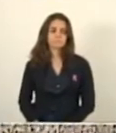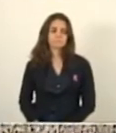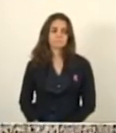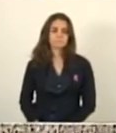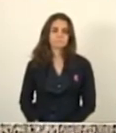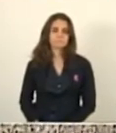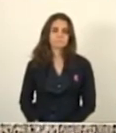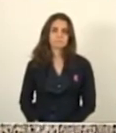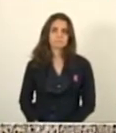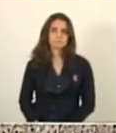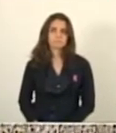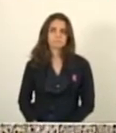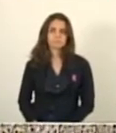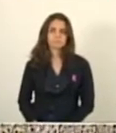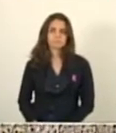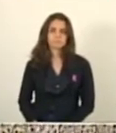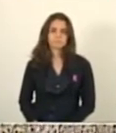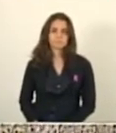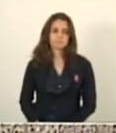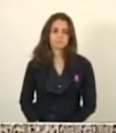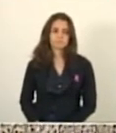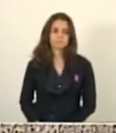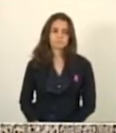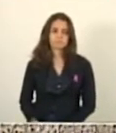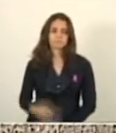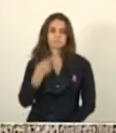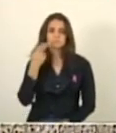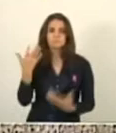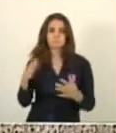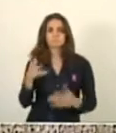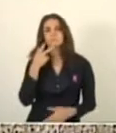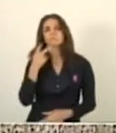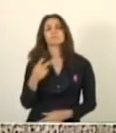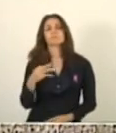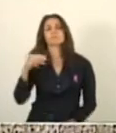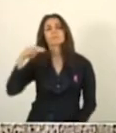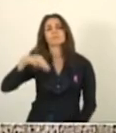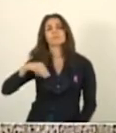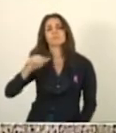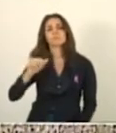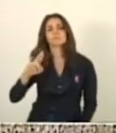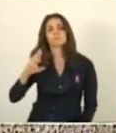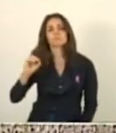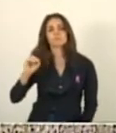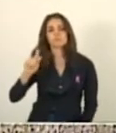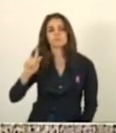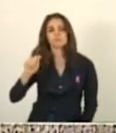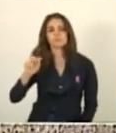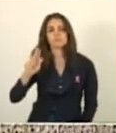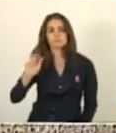Eu declino. Deputado Marcos Madureira declina. Deputado Marcos Garcia.